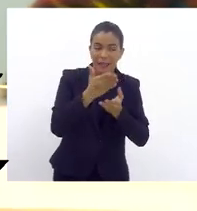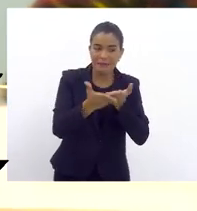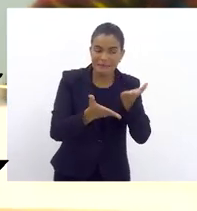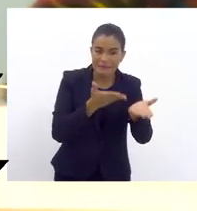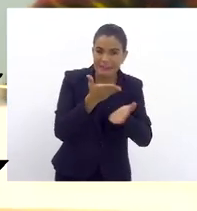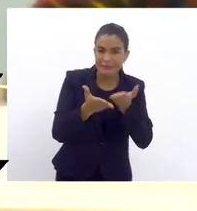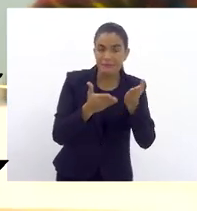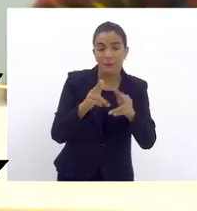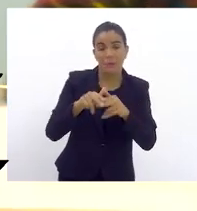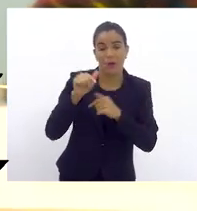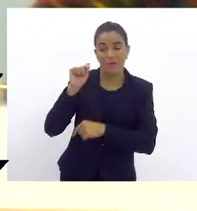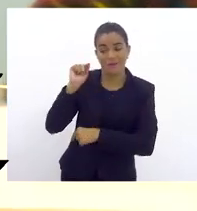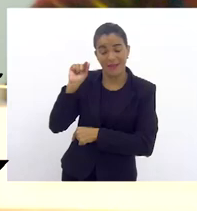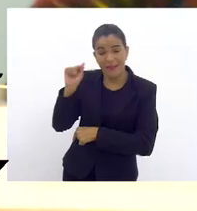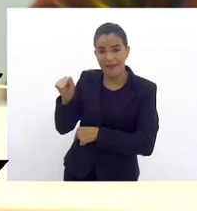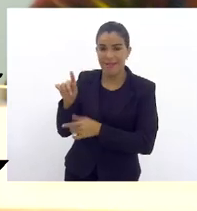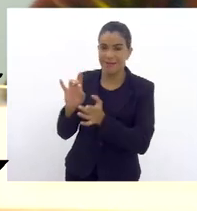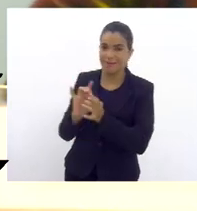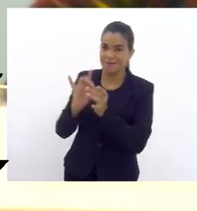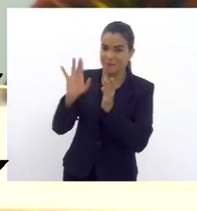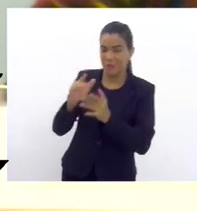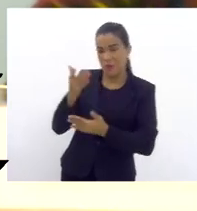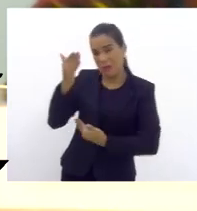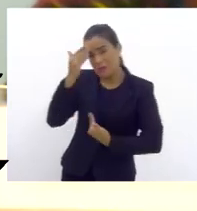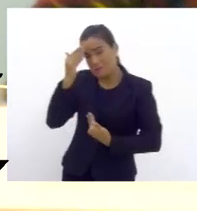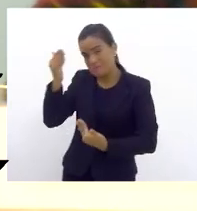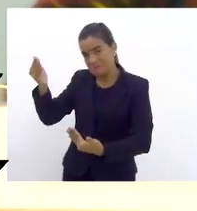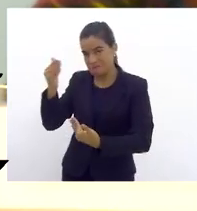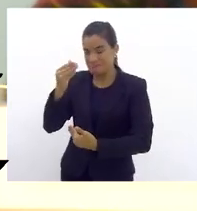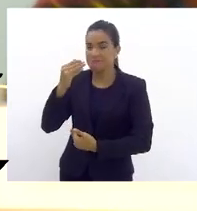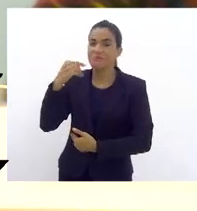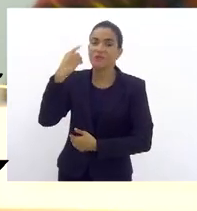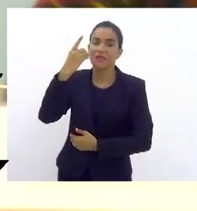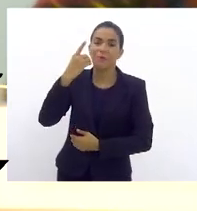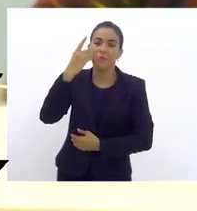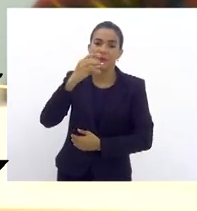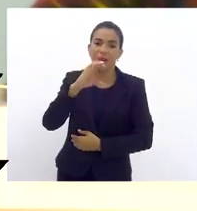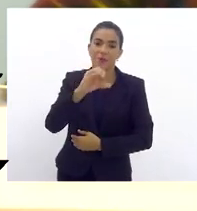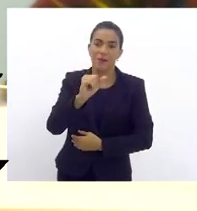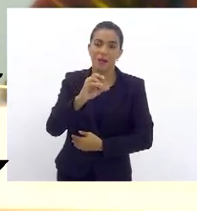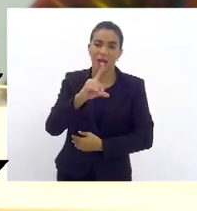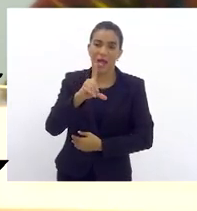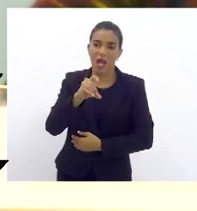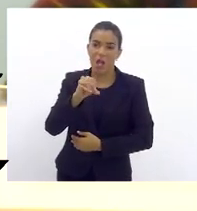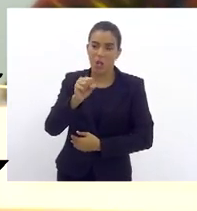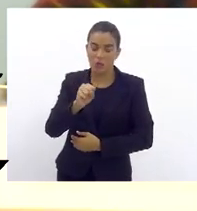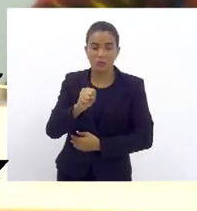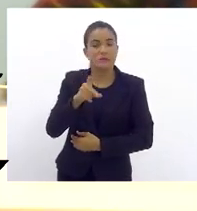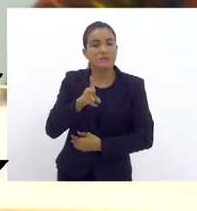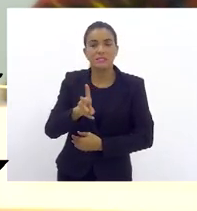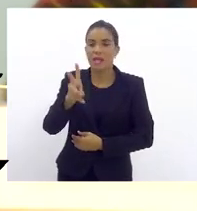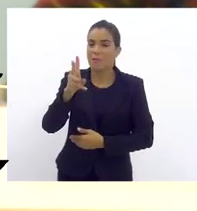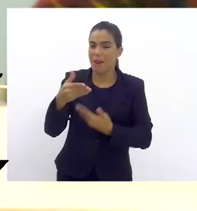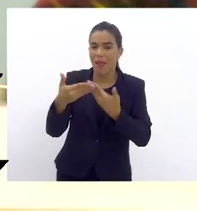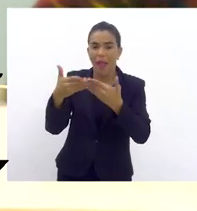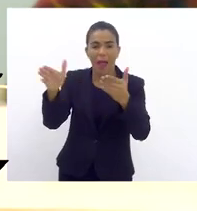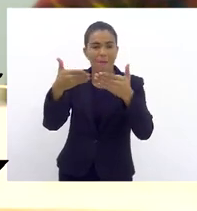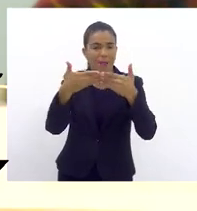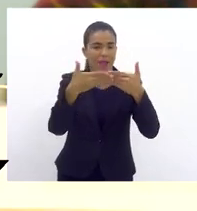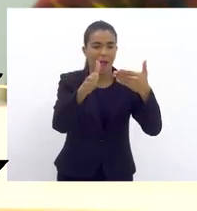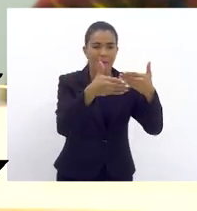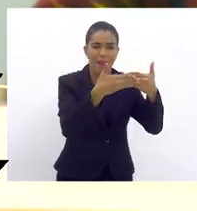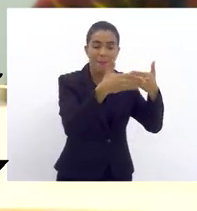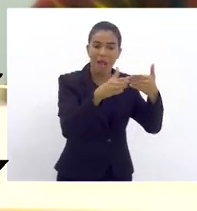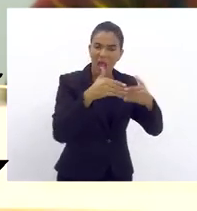foi porque ele nos permitiu fazer então eu quero ser grata ao deputado Carlos Mickey que abre todos os espaços para a gente falar é